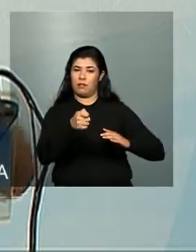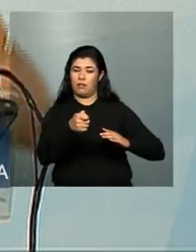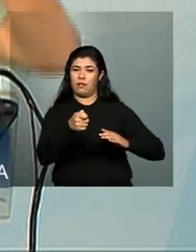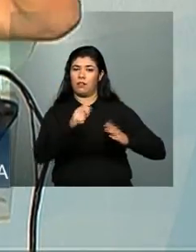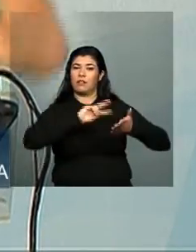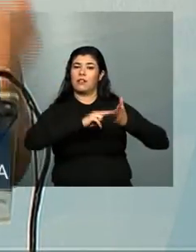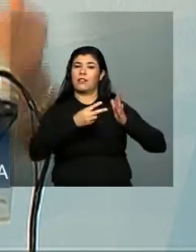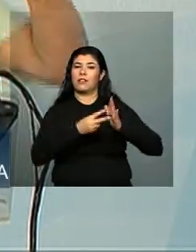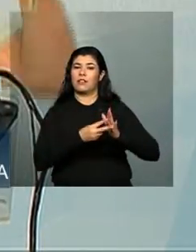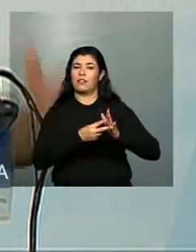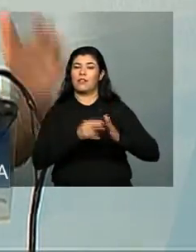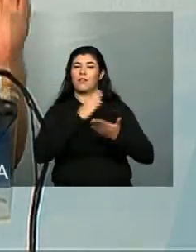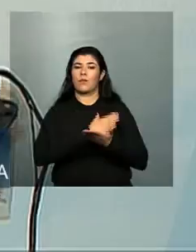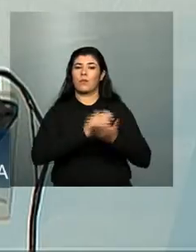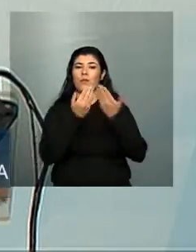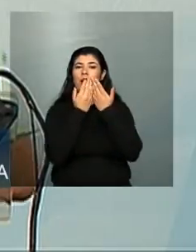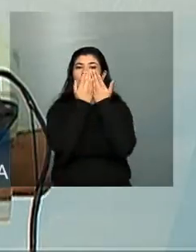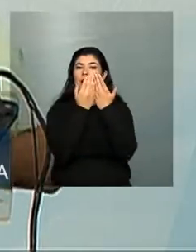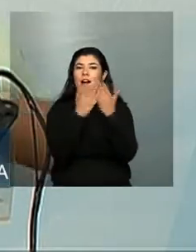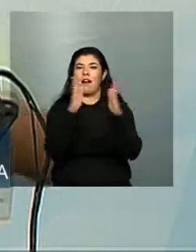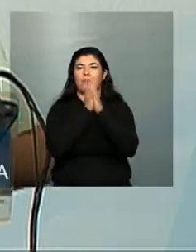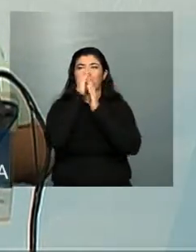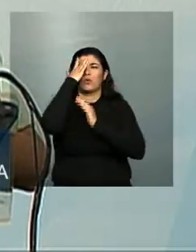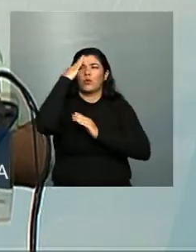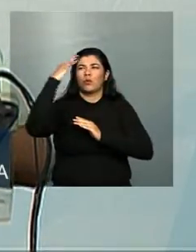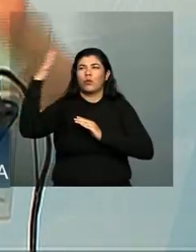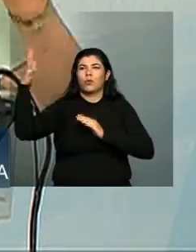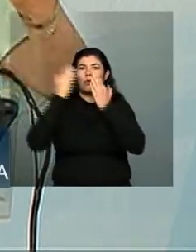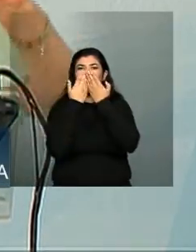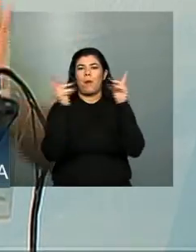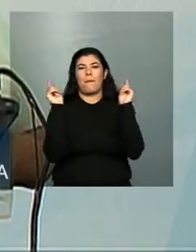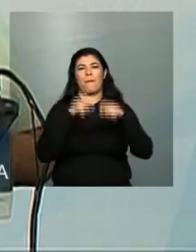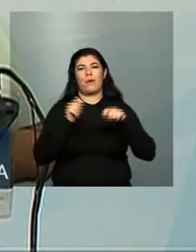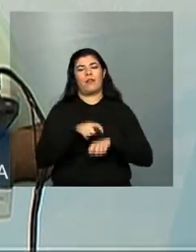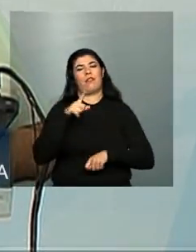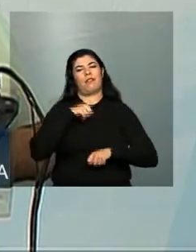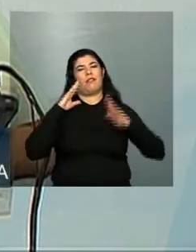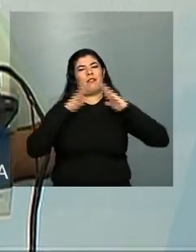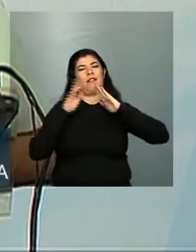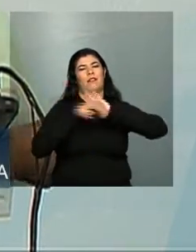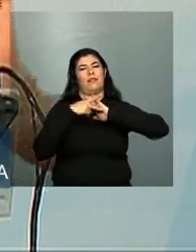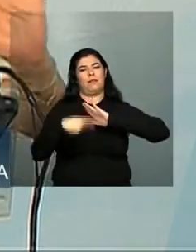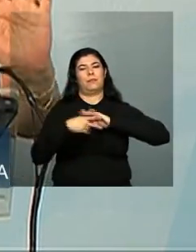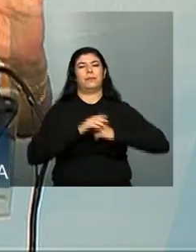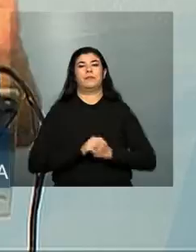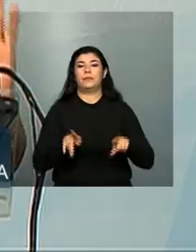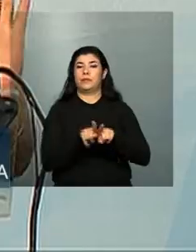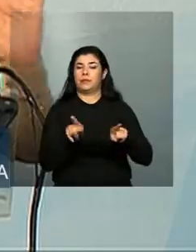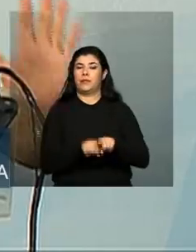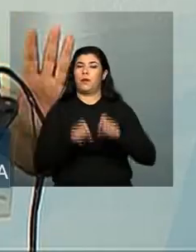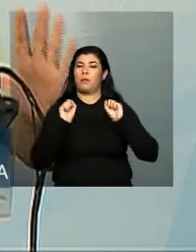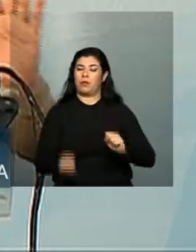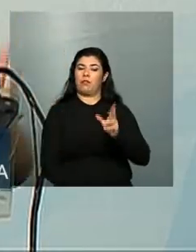abre aquele sonho, a porta para aquele sonho que é de todo mundo, ter sua casa própria e poder